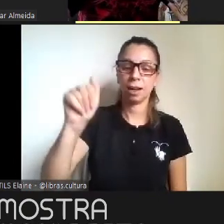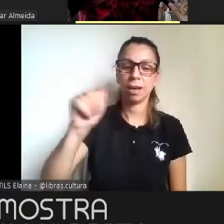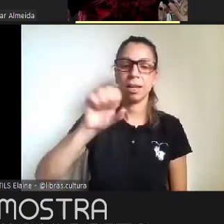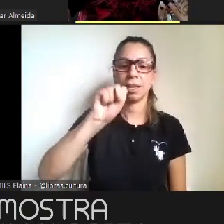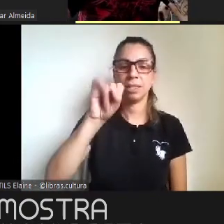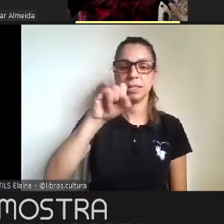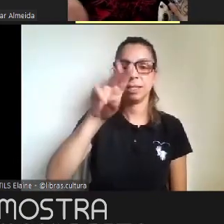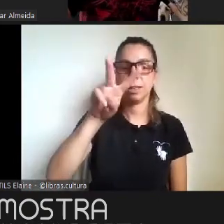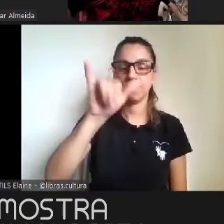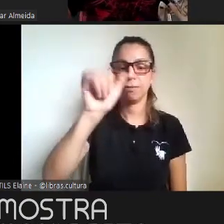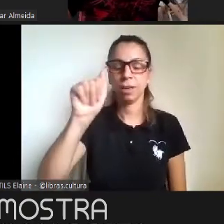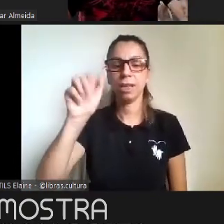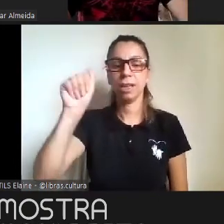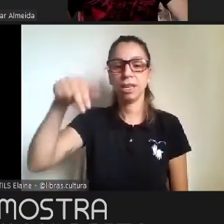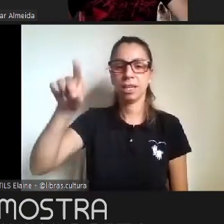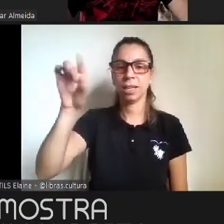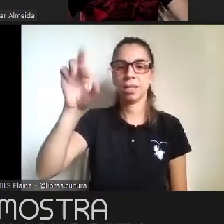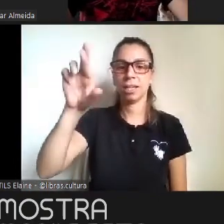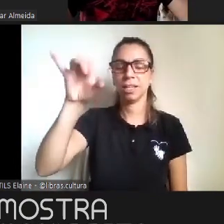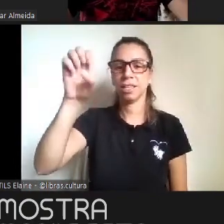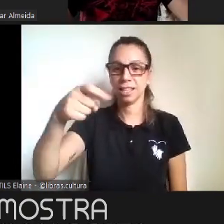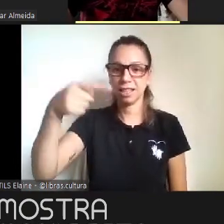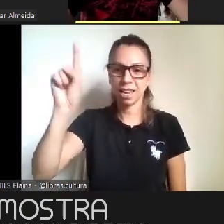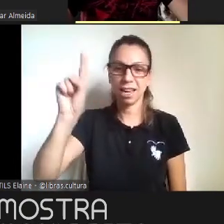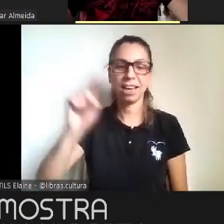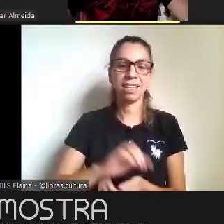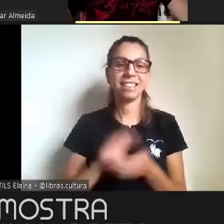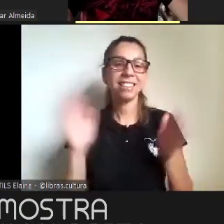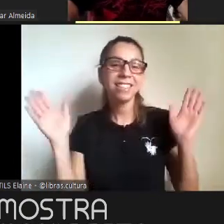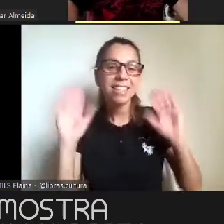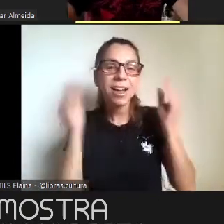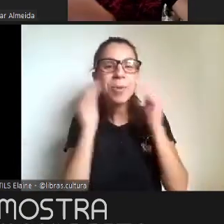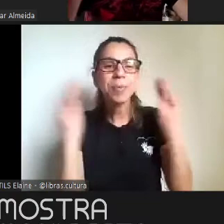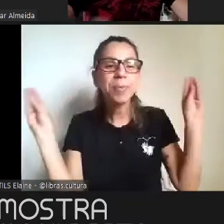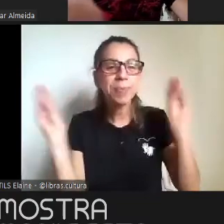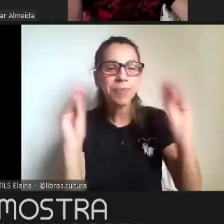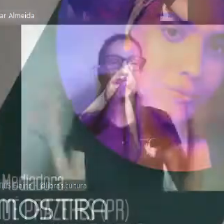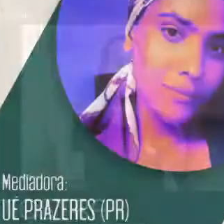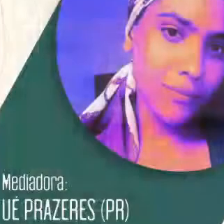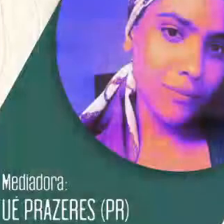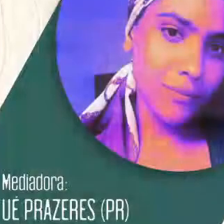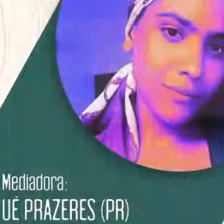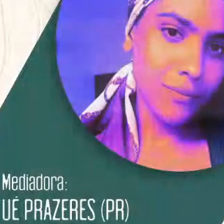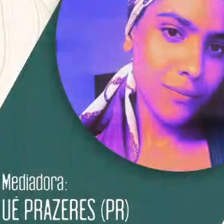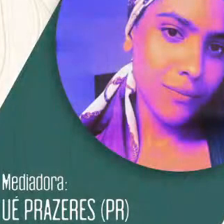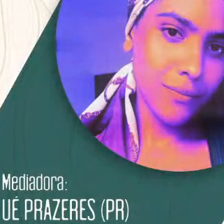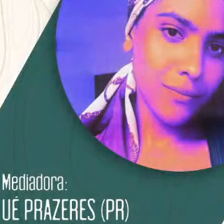Gabarda. Um beijo para todo mundo. Boa noite. Evoé.